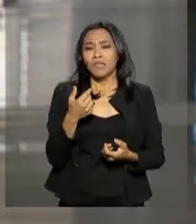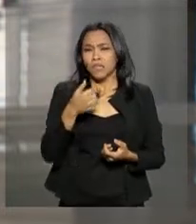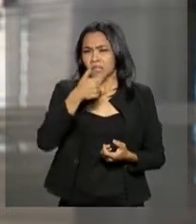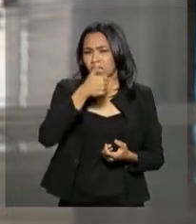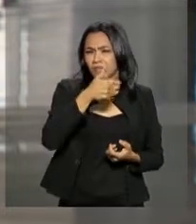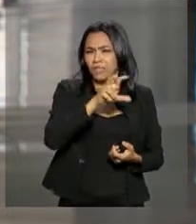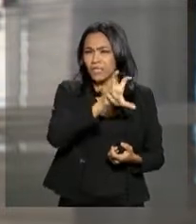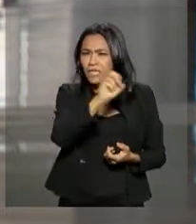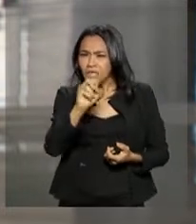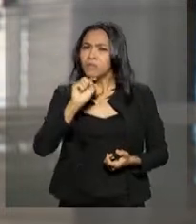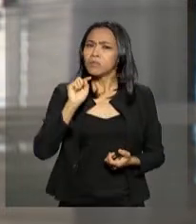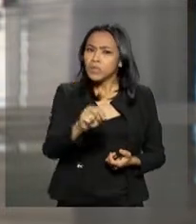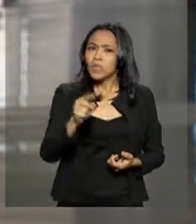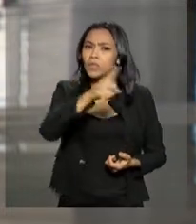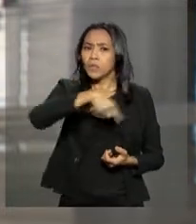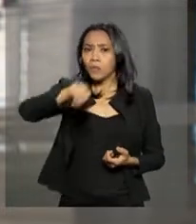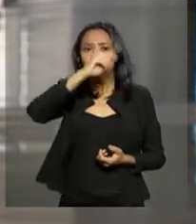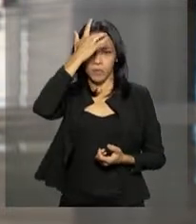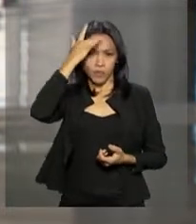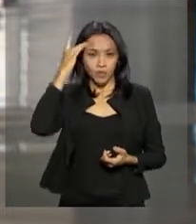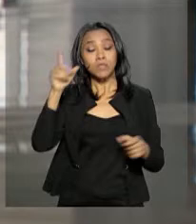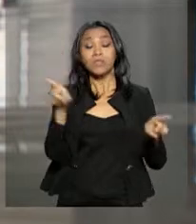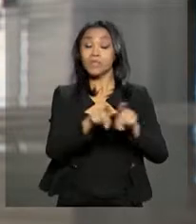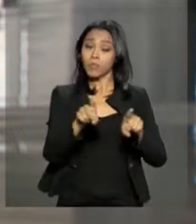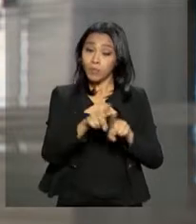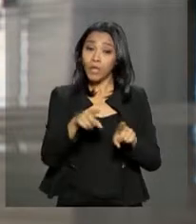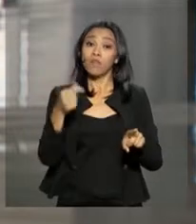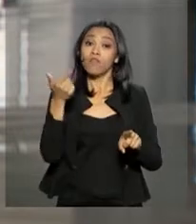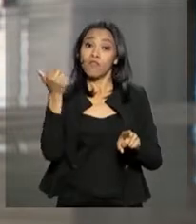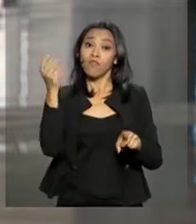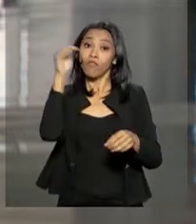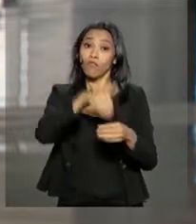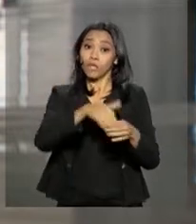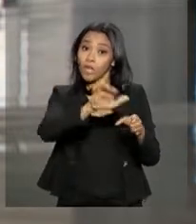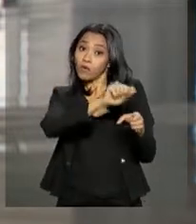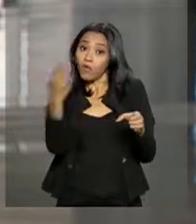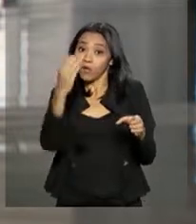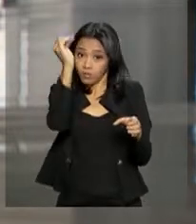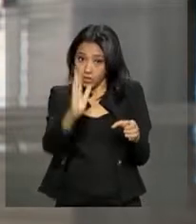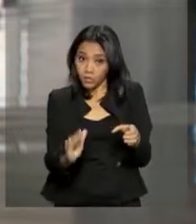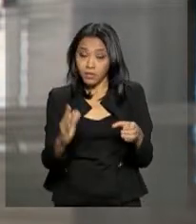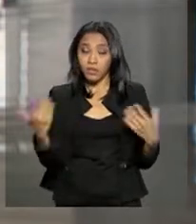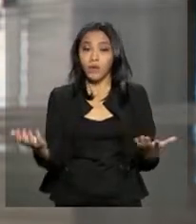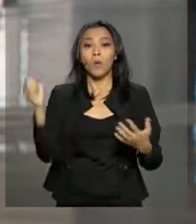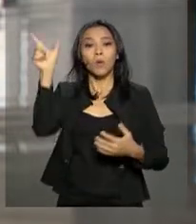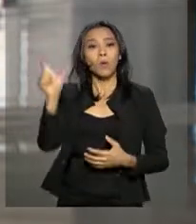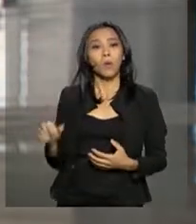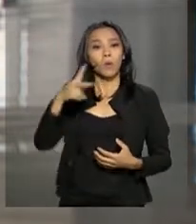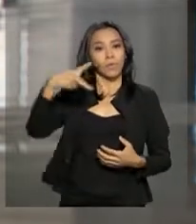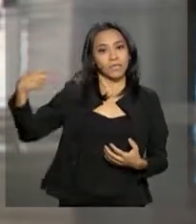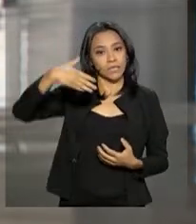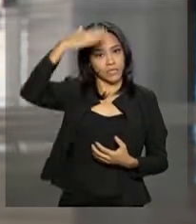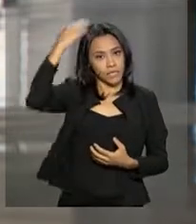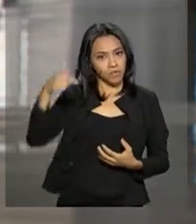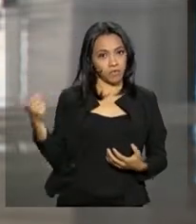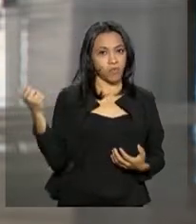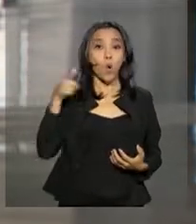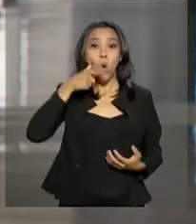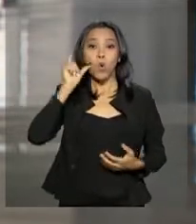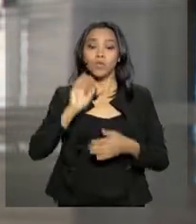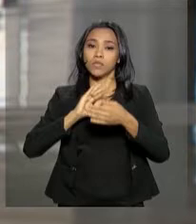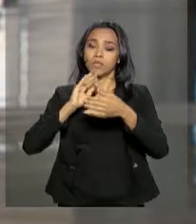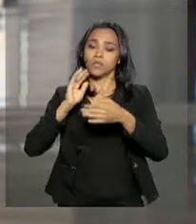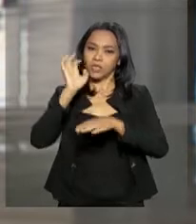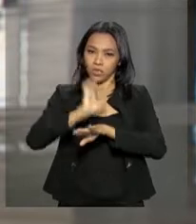500 mil brasileiros também puderam votar no exterior o presidente michel temer ao votar ontem em